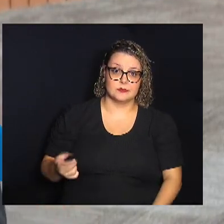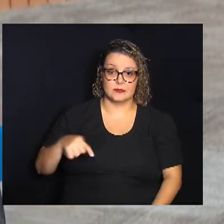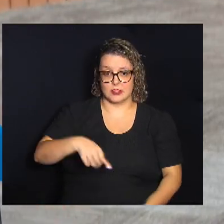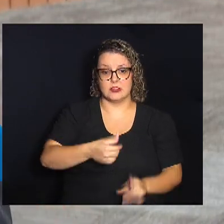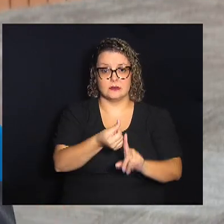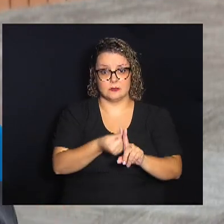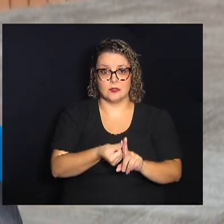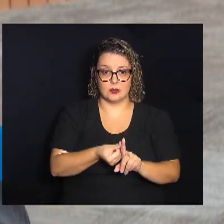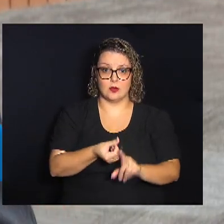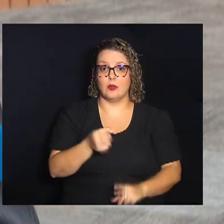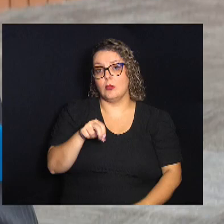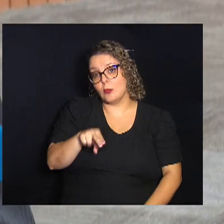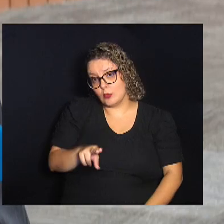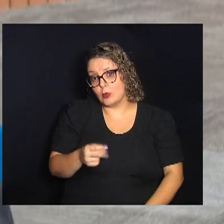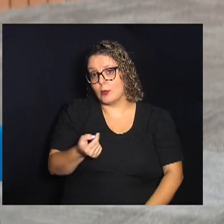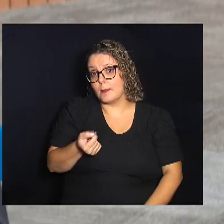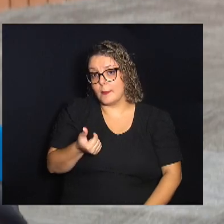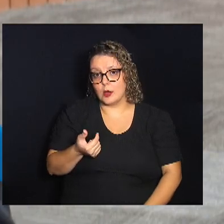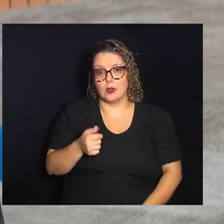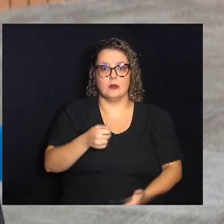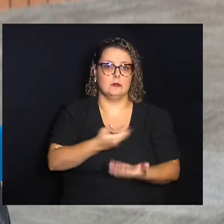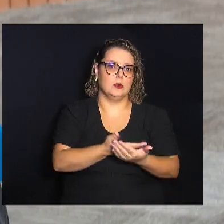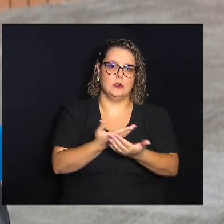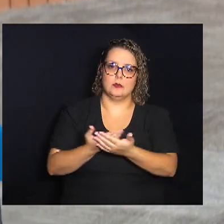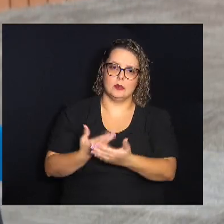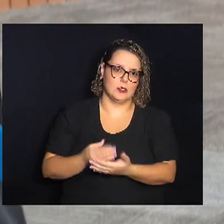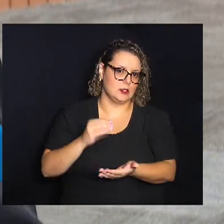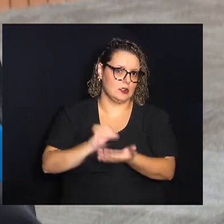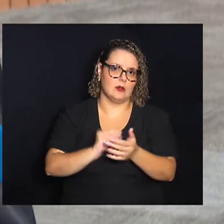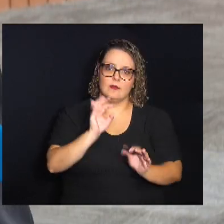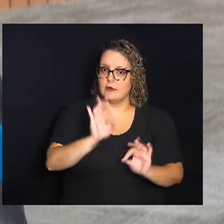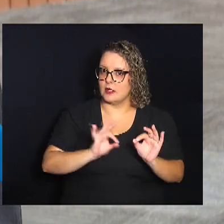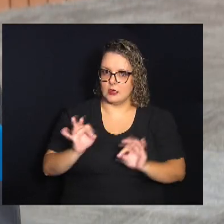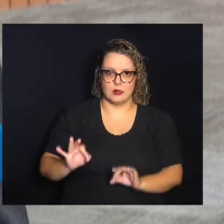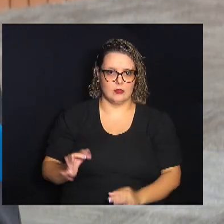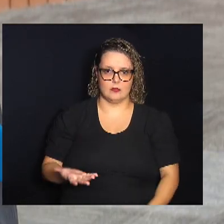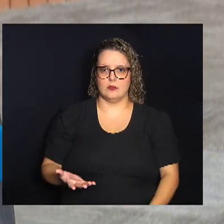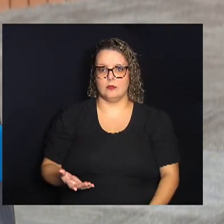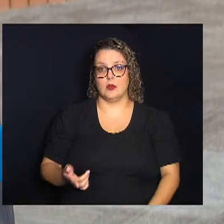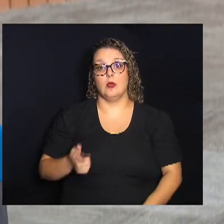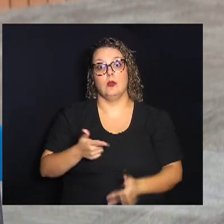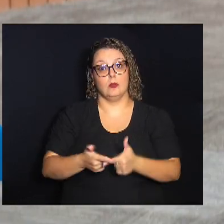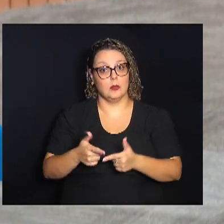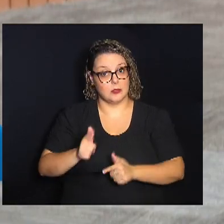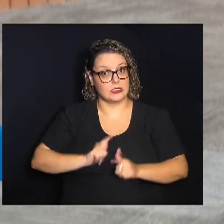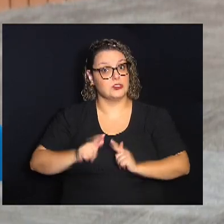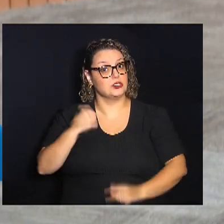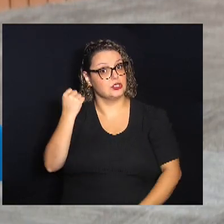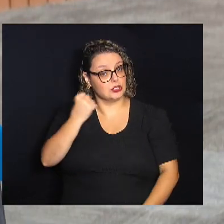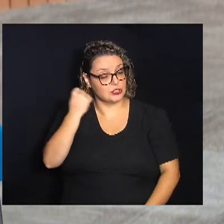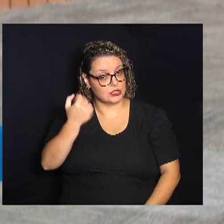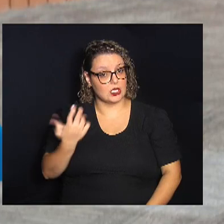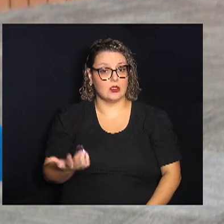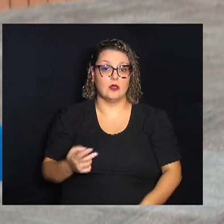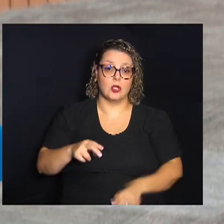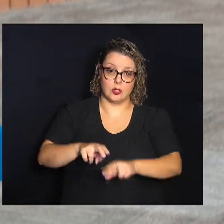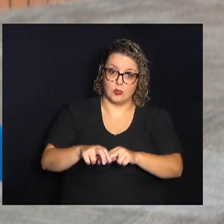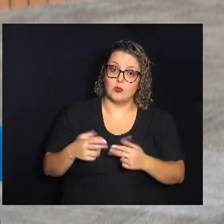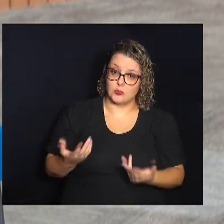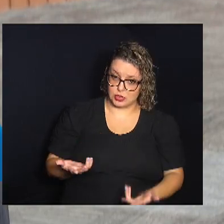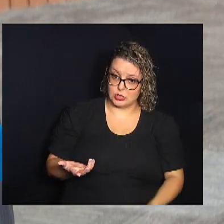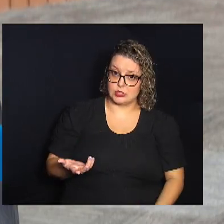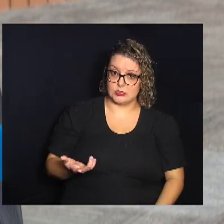ou com poucas aulas. Então é um problema de falta de organização, problema de gestão muito grave, e por isso